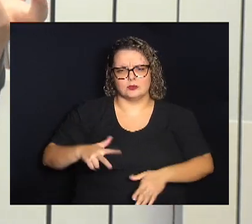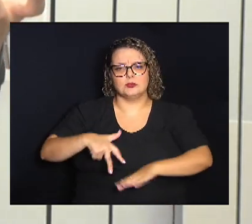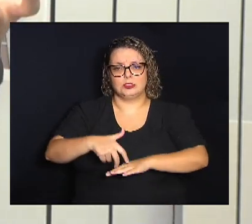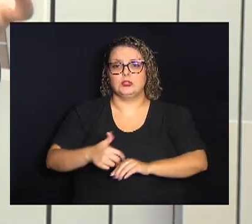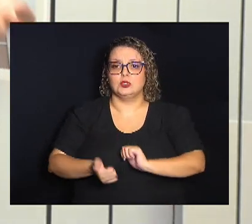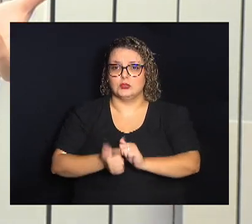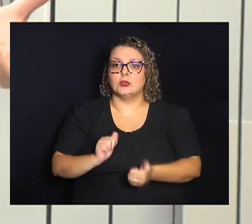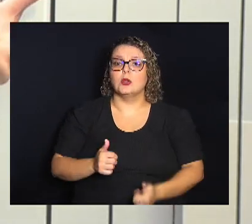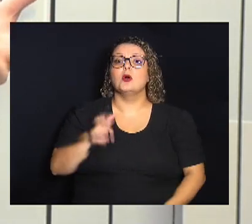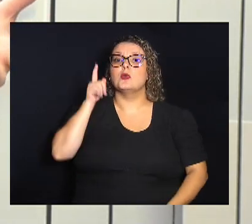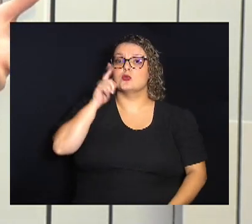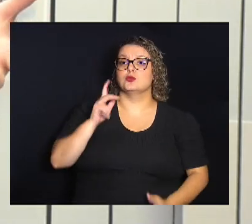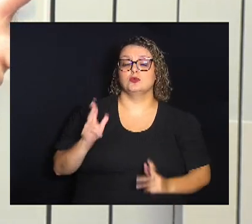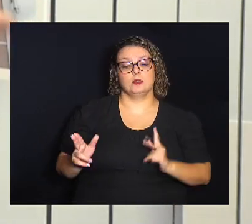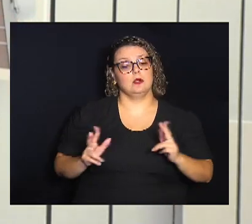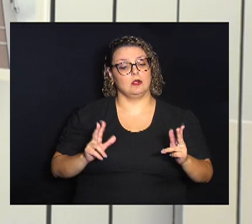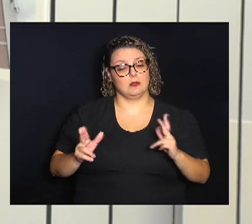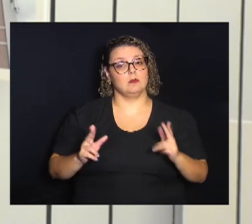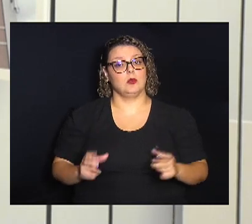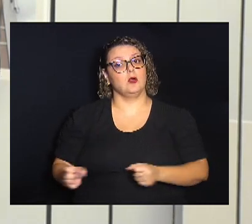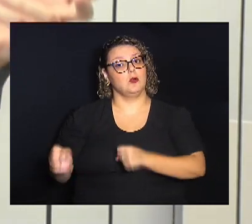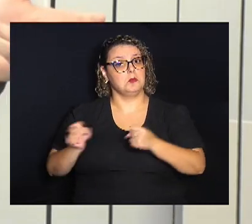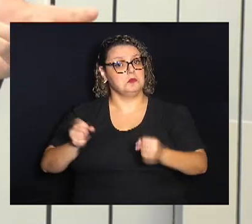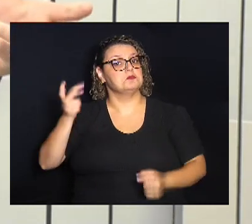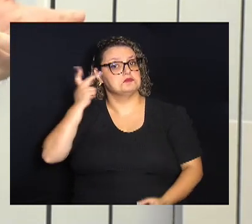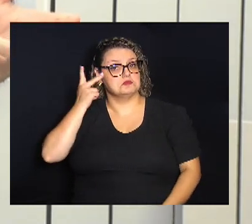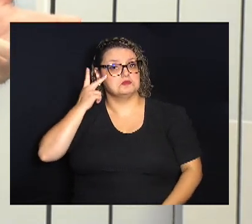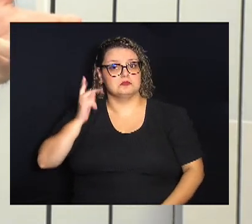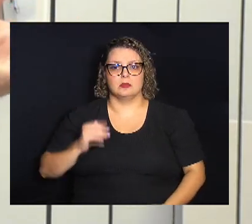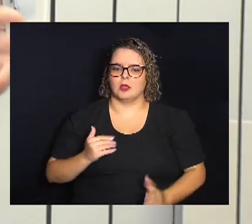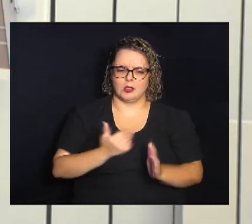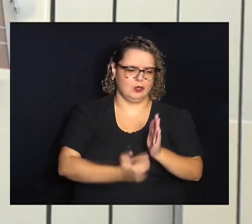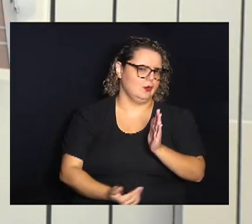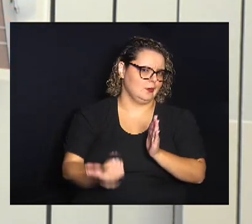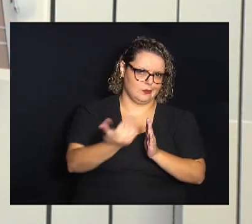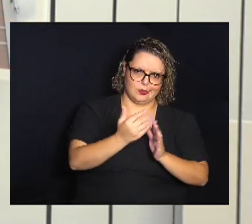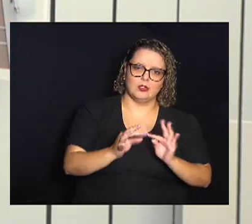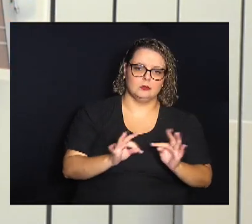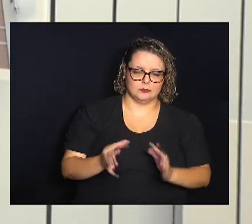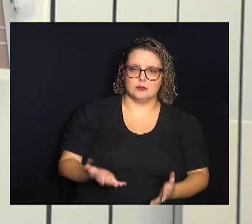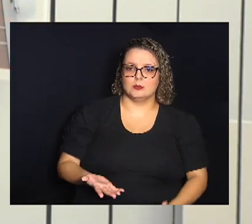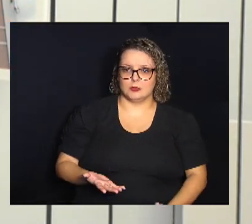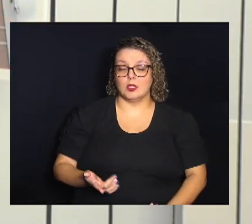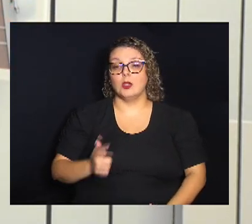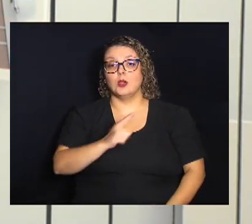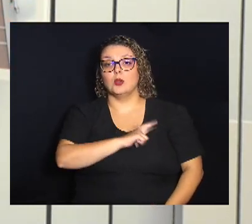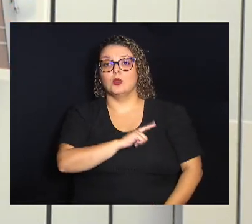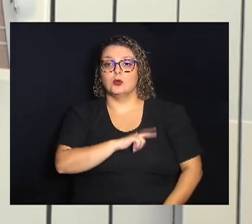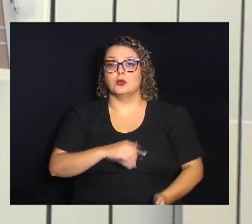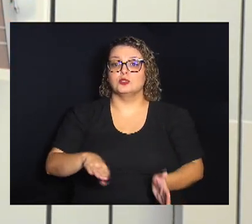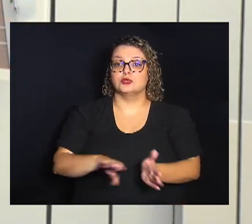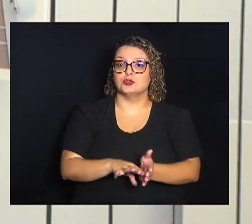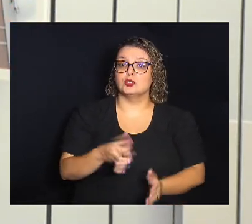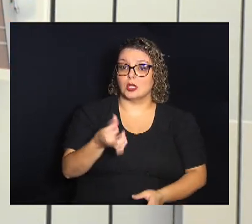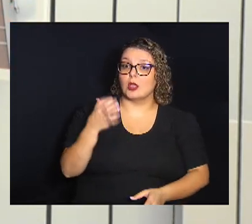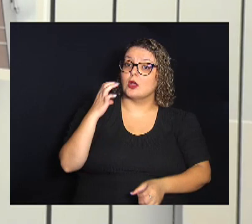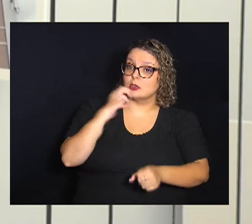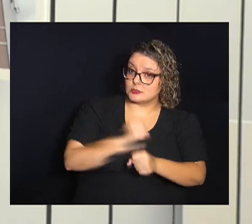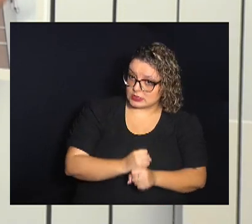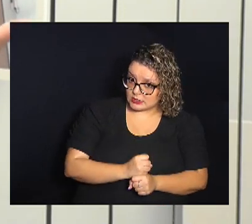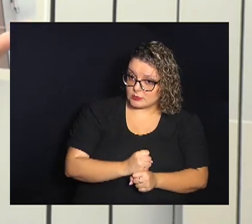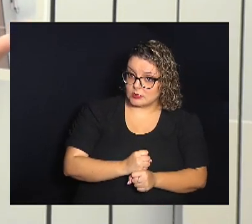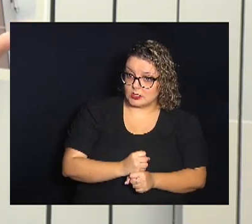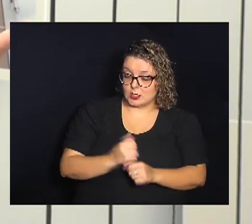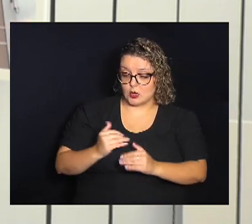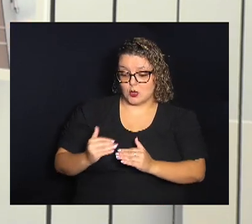conseguiram igualar com o poderoso São Paulo, muito superior tecnicamente. Guarani chegou aos 6 pontos, saiu da